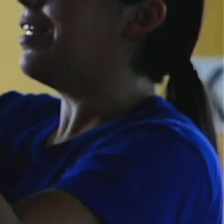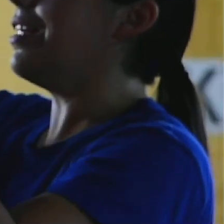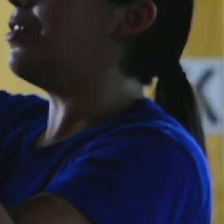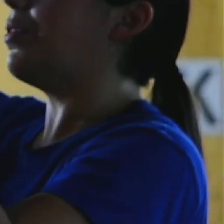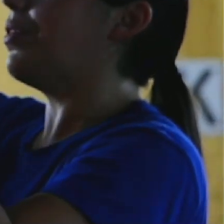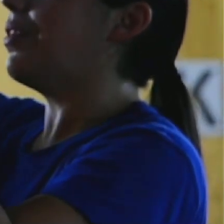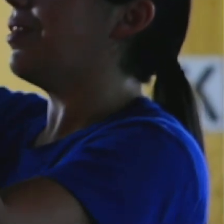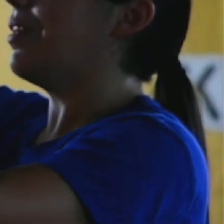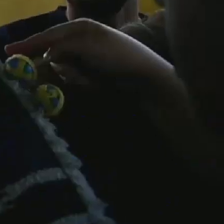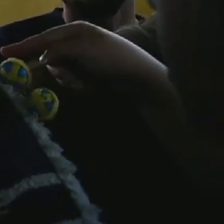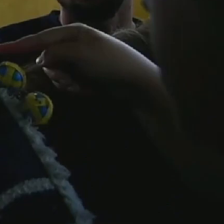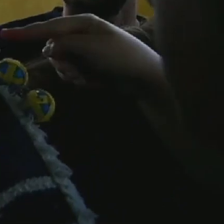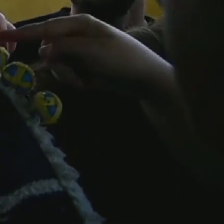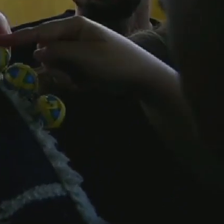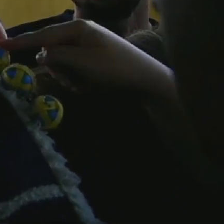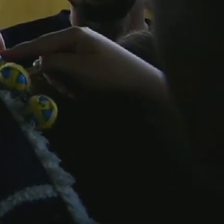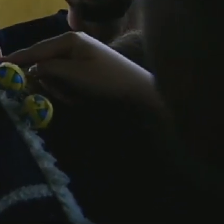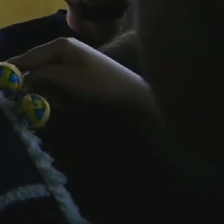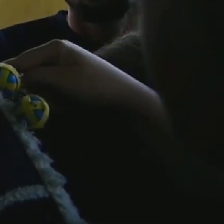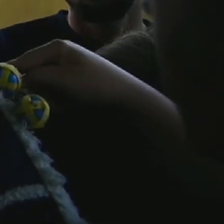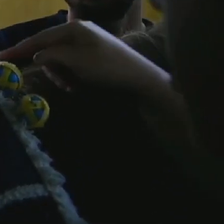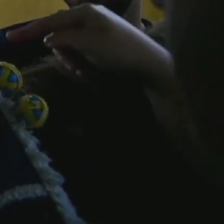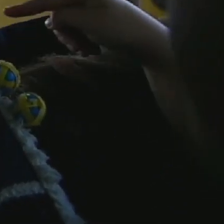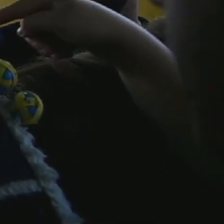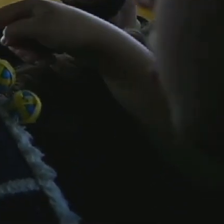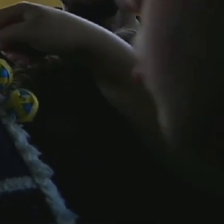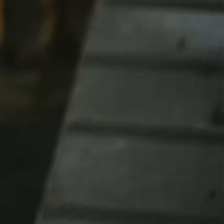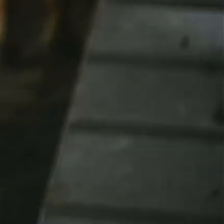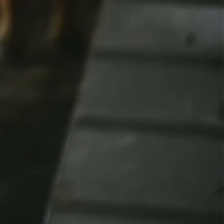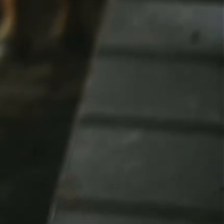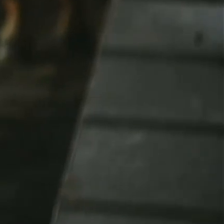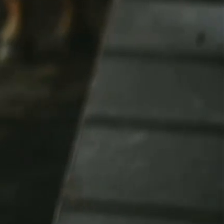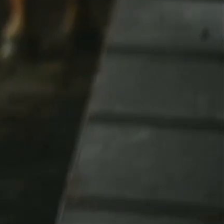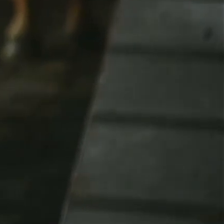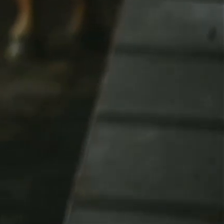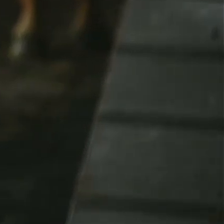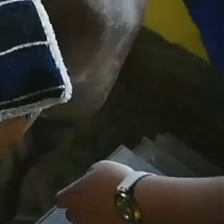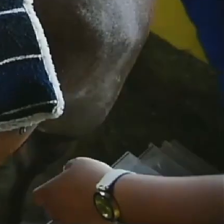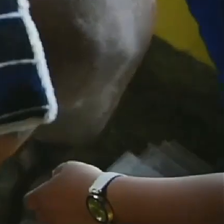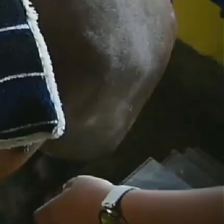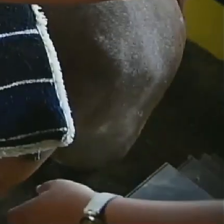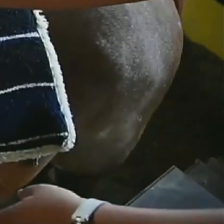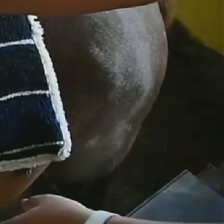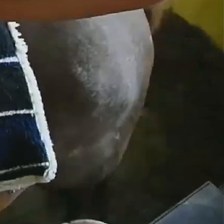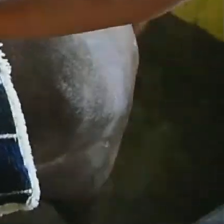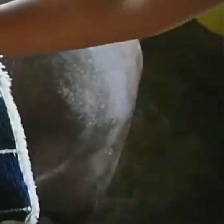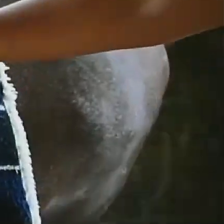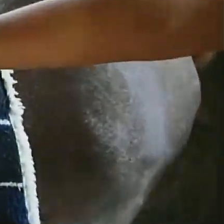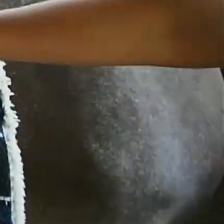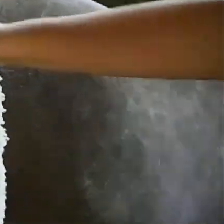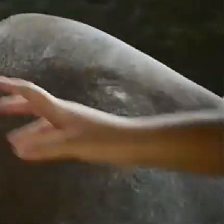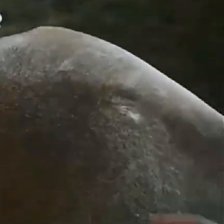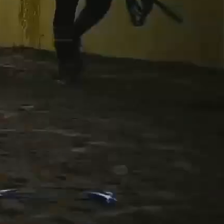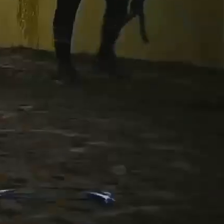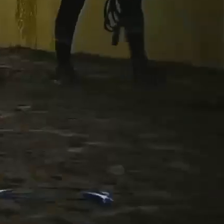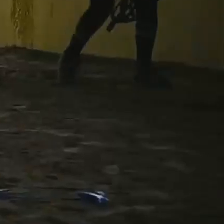apareciam como invisíveis. Este projeto revolucionou completamente a forma de estar nas escolas porque as dotou de múltiplas terapias e